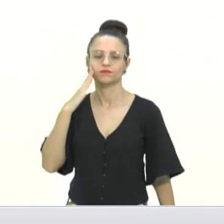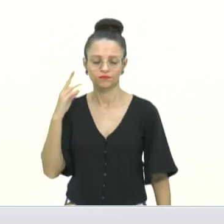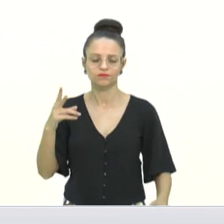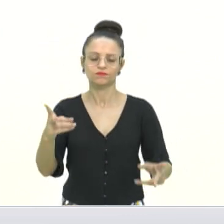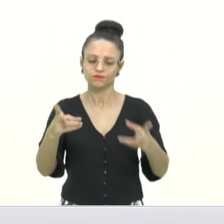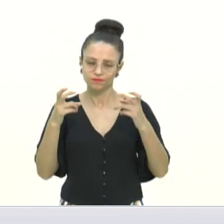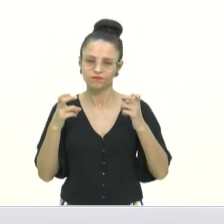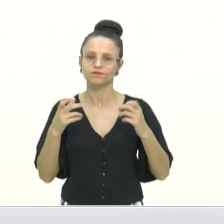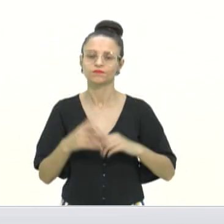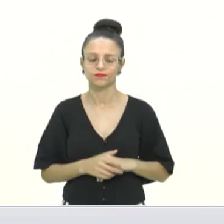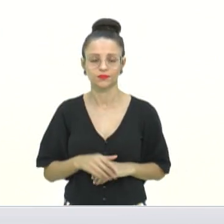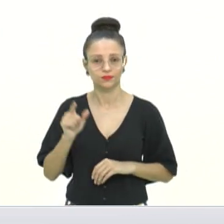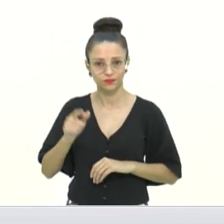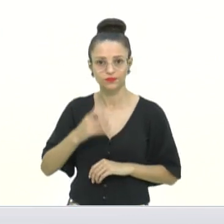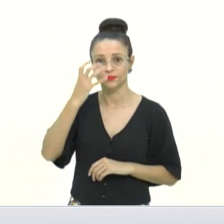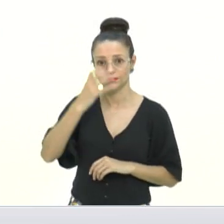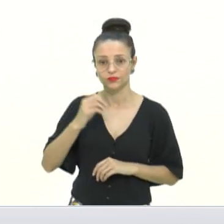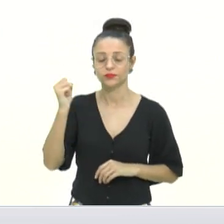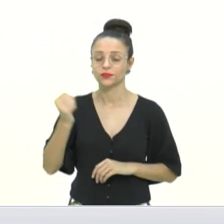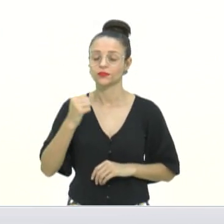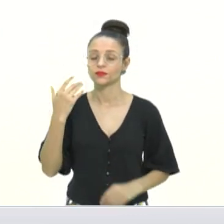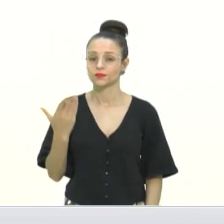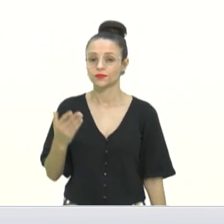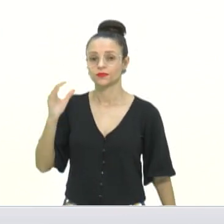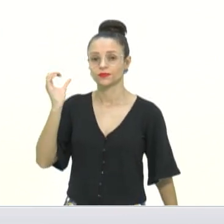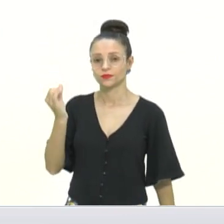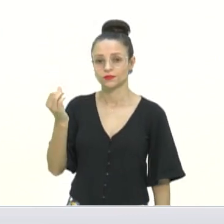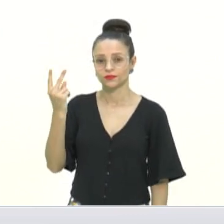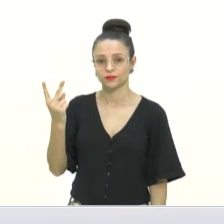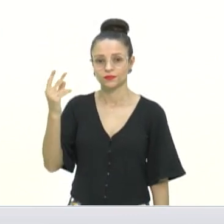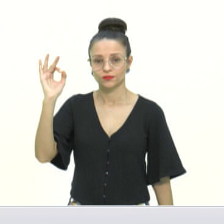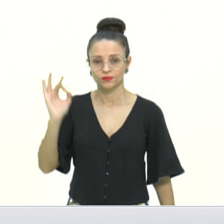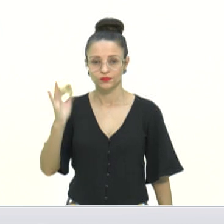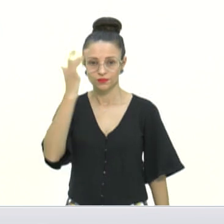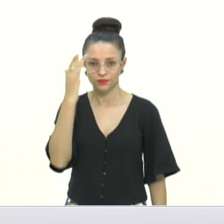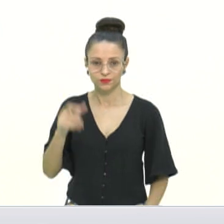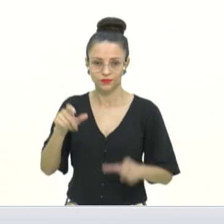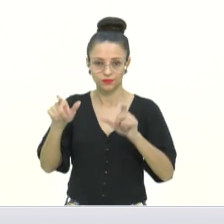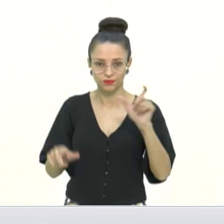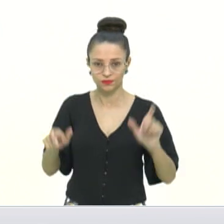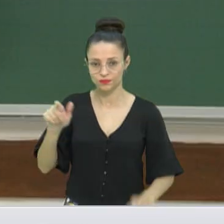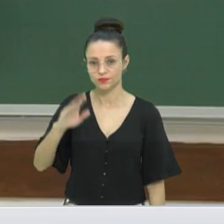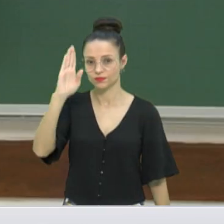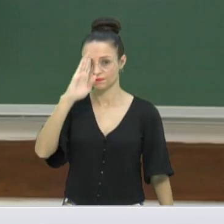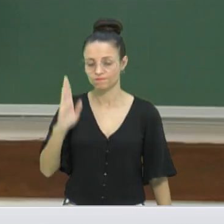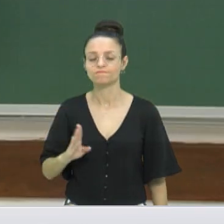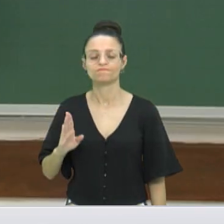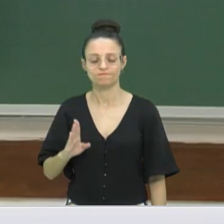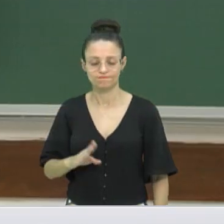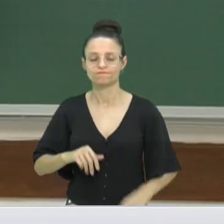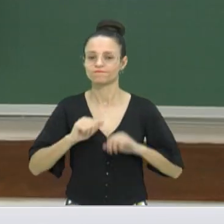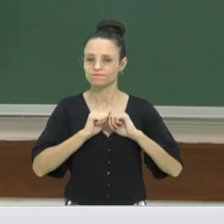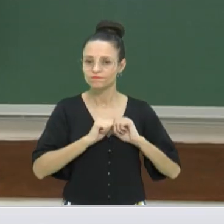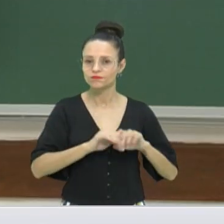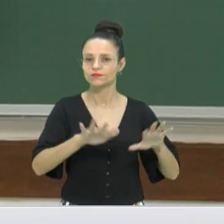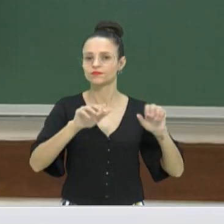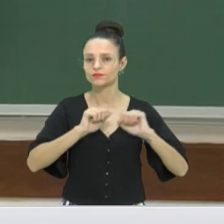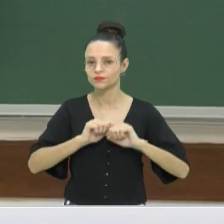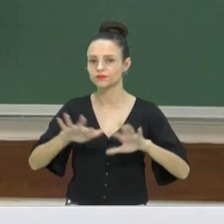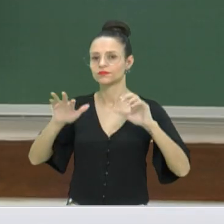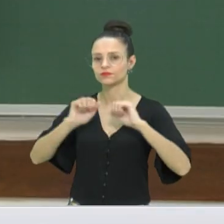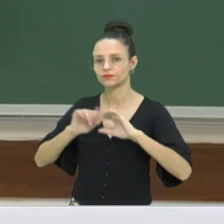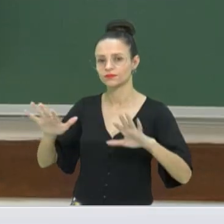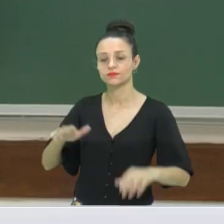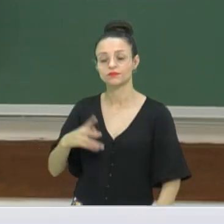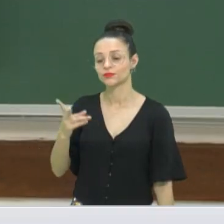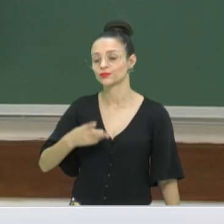Isso é grave. Ou seja, 62% dos brasileiros disseminam notícias falsas e nem sabem